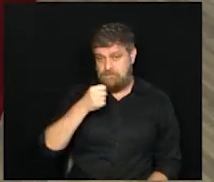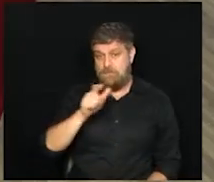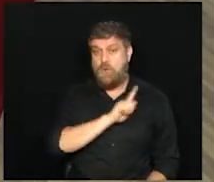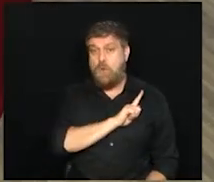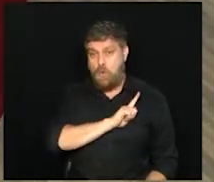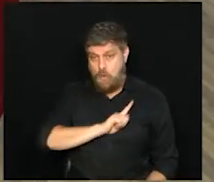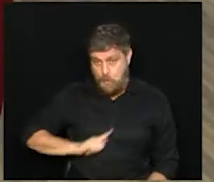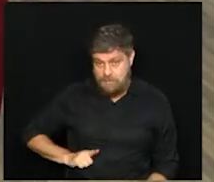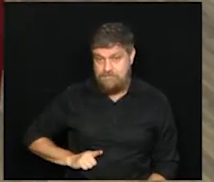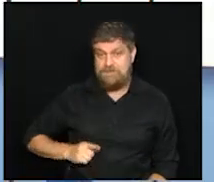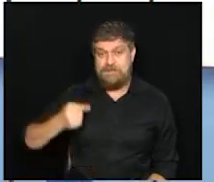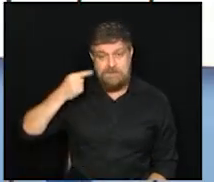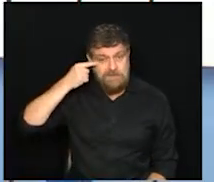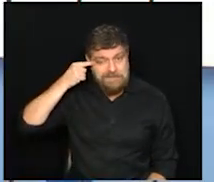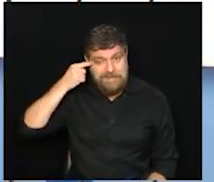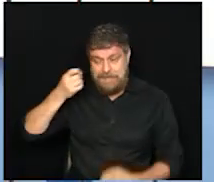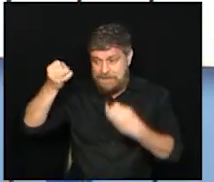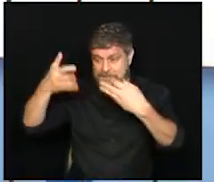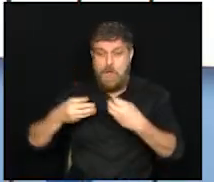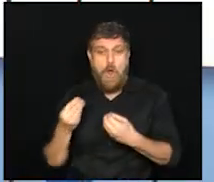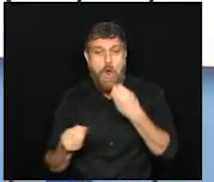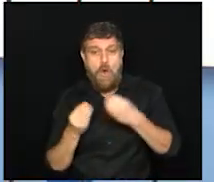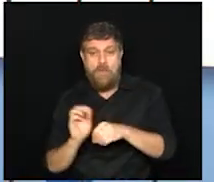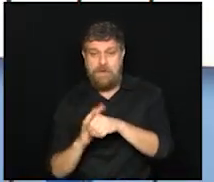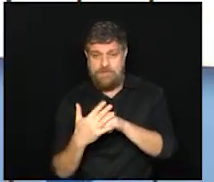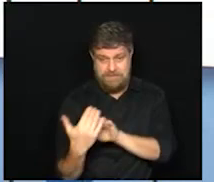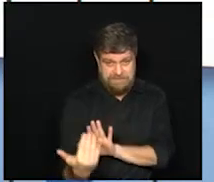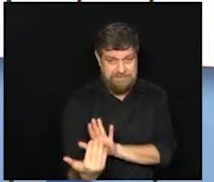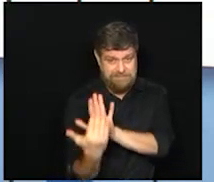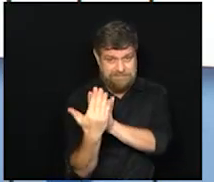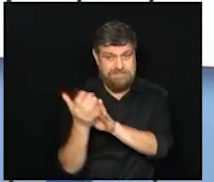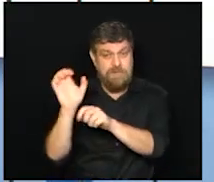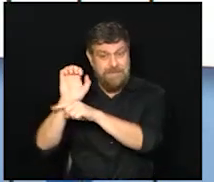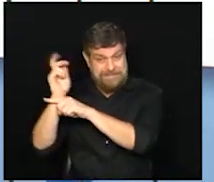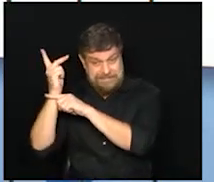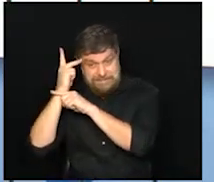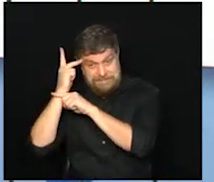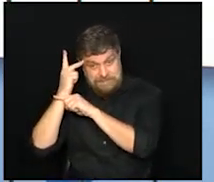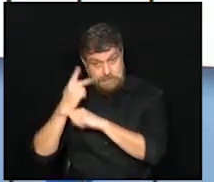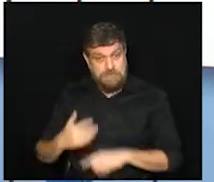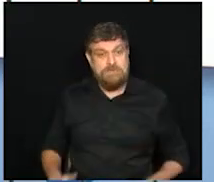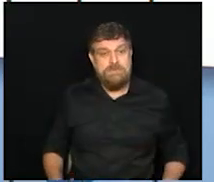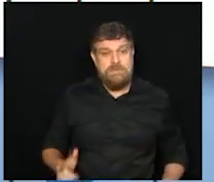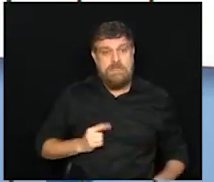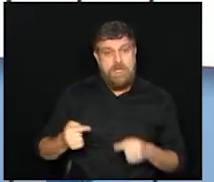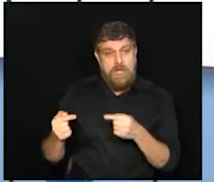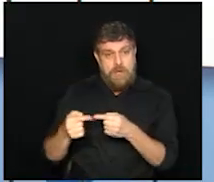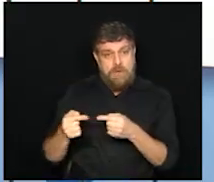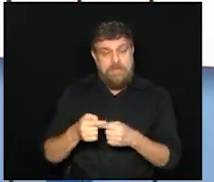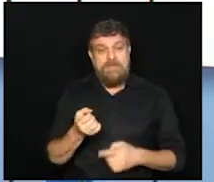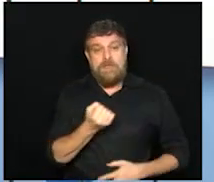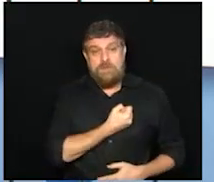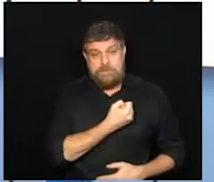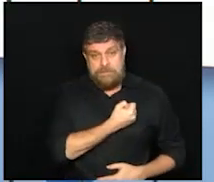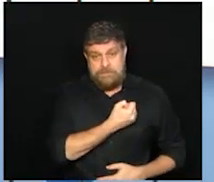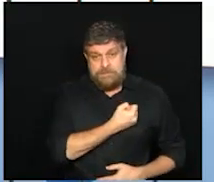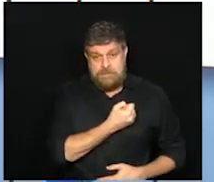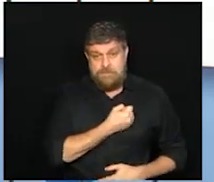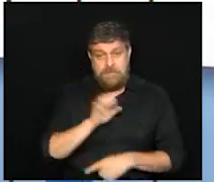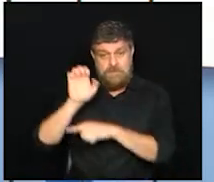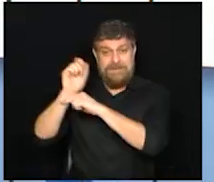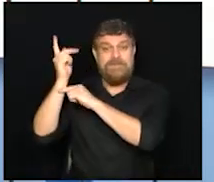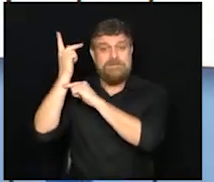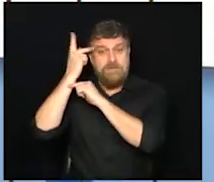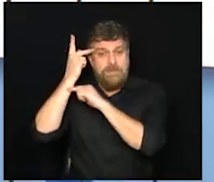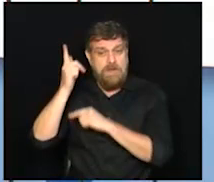governador falando ainda sobre o enfrentamento à Covid-19 aqui no estado de São Paulo. E de acordo com os números estaduais,